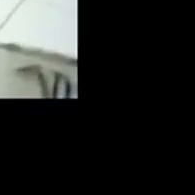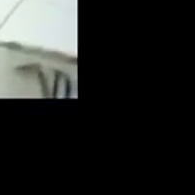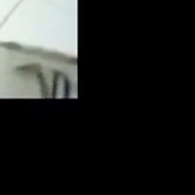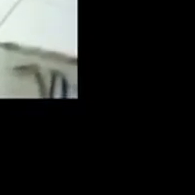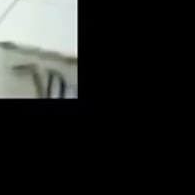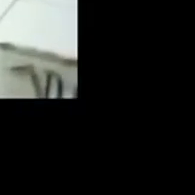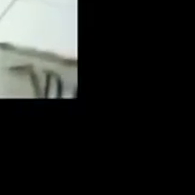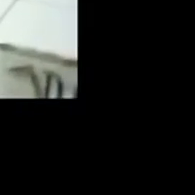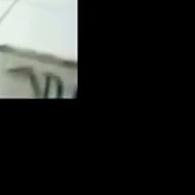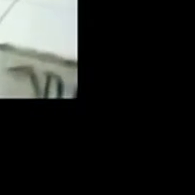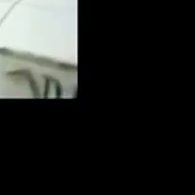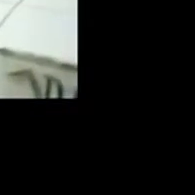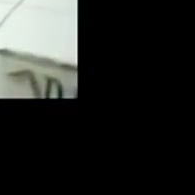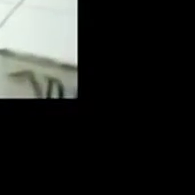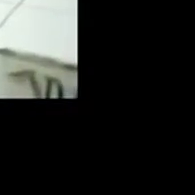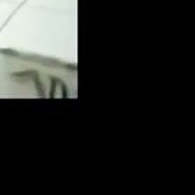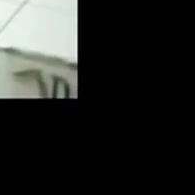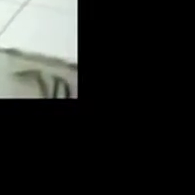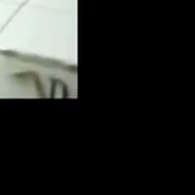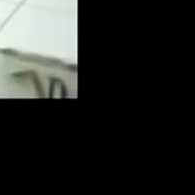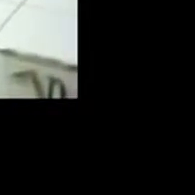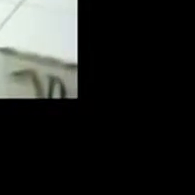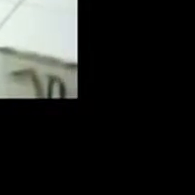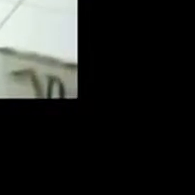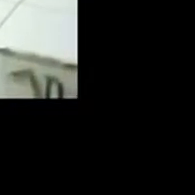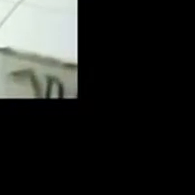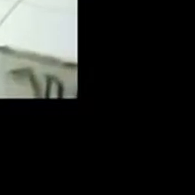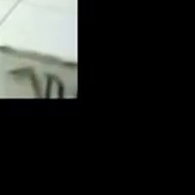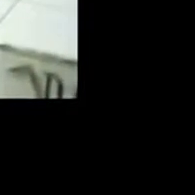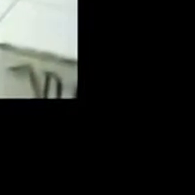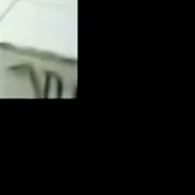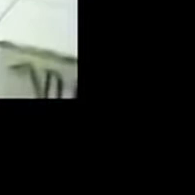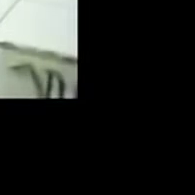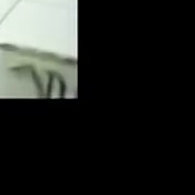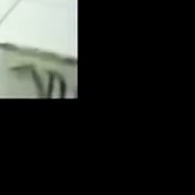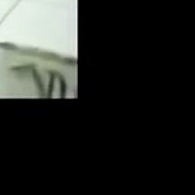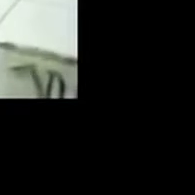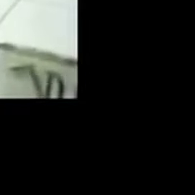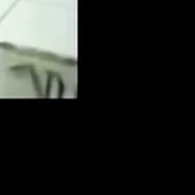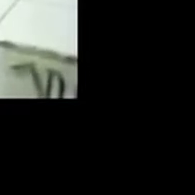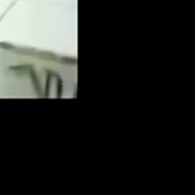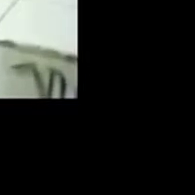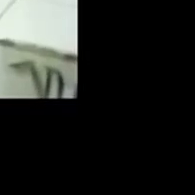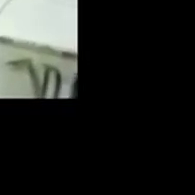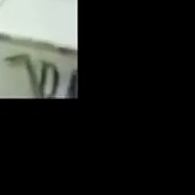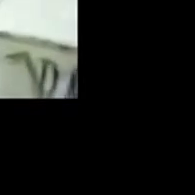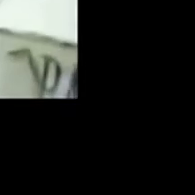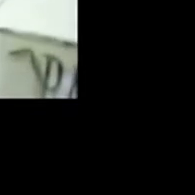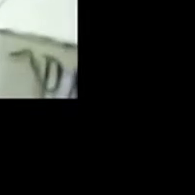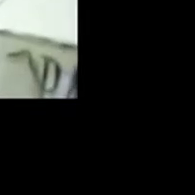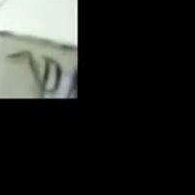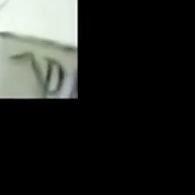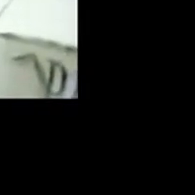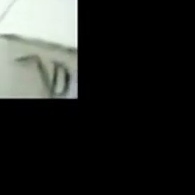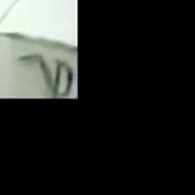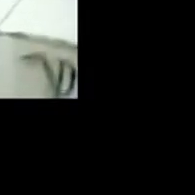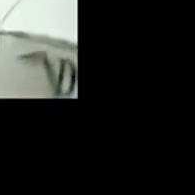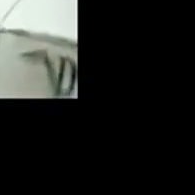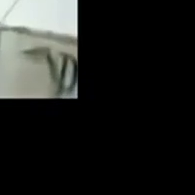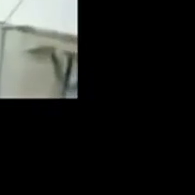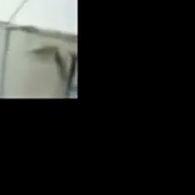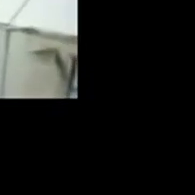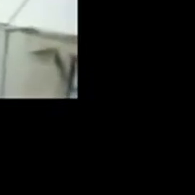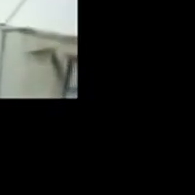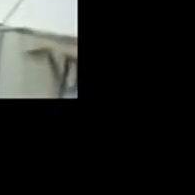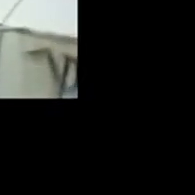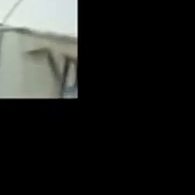com base em evidências científicas em Moçambique e meu país. E ainda, a expectativa, a experiência com